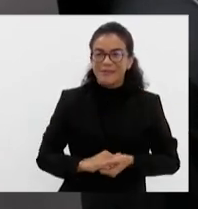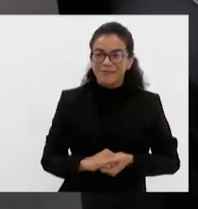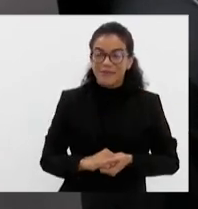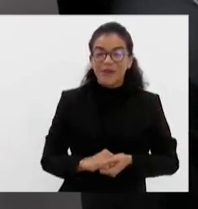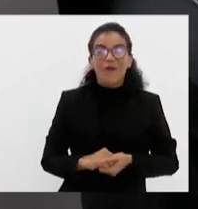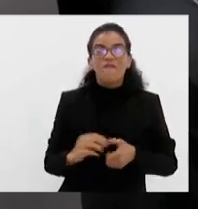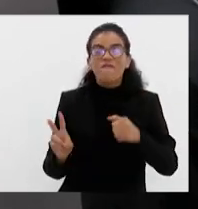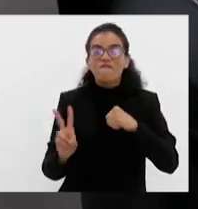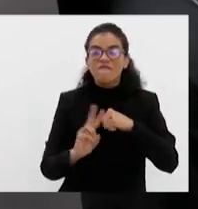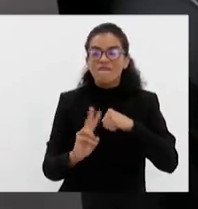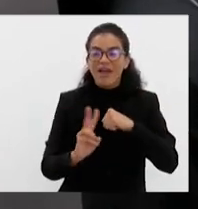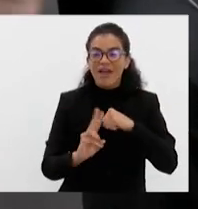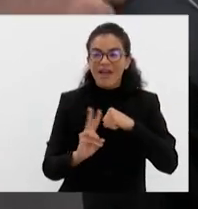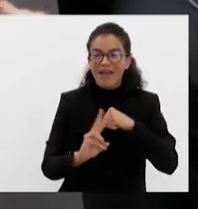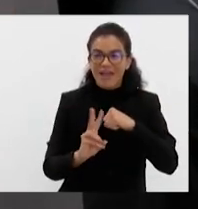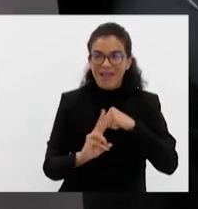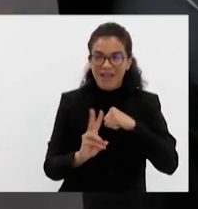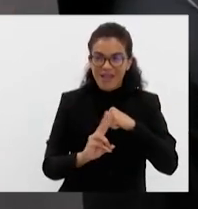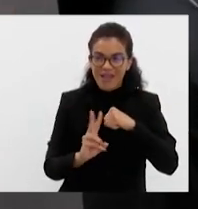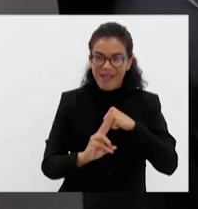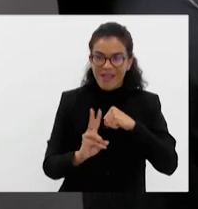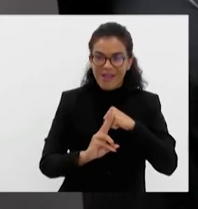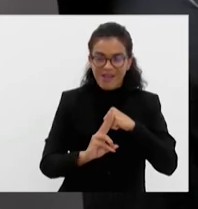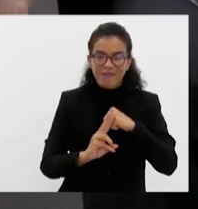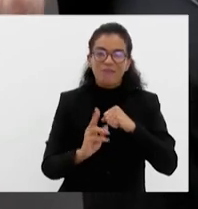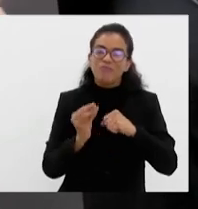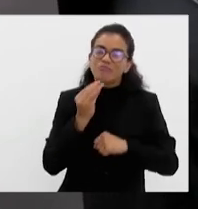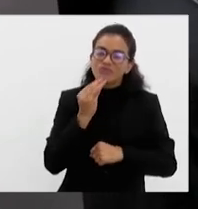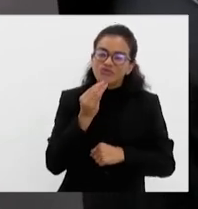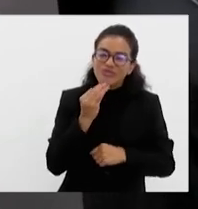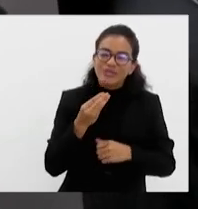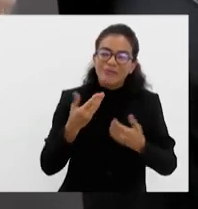o senhor pudesse colocar poderá, fazer uma coisa no...